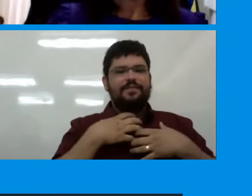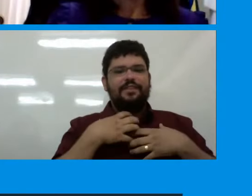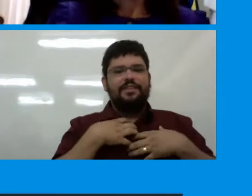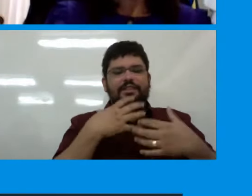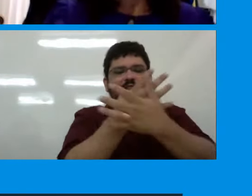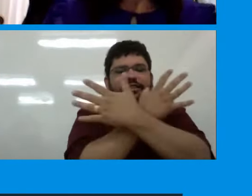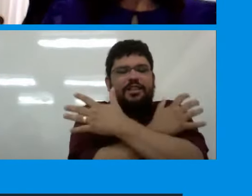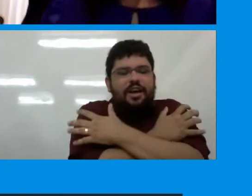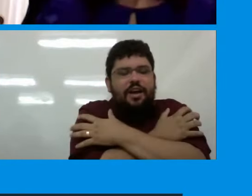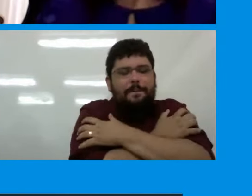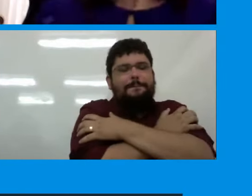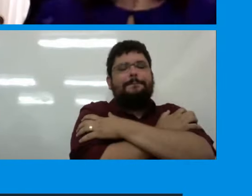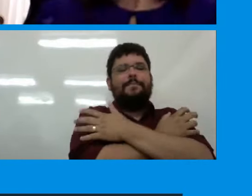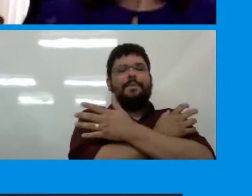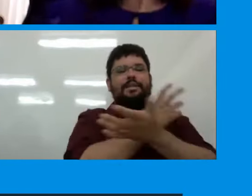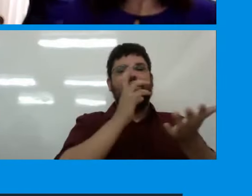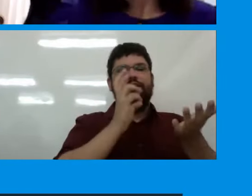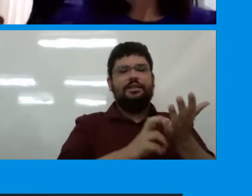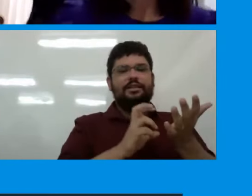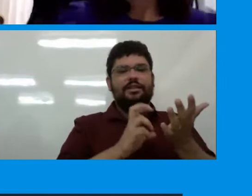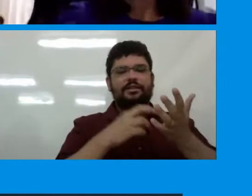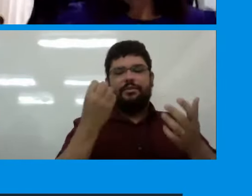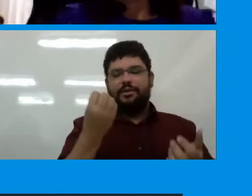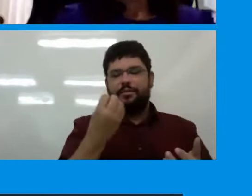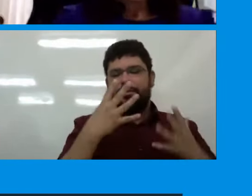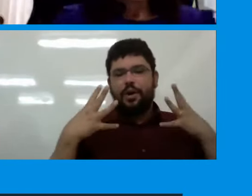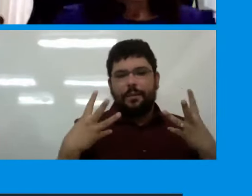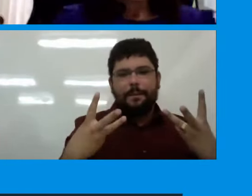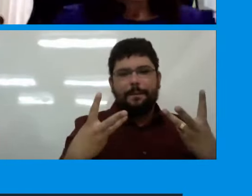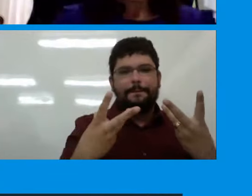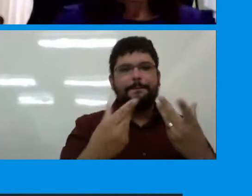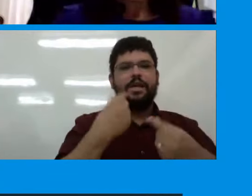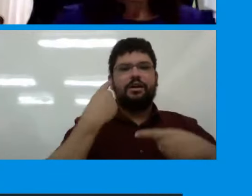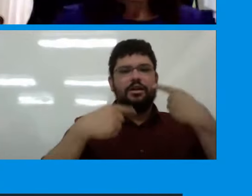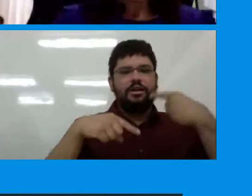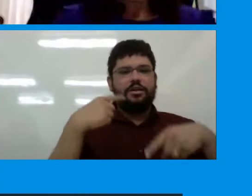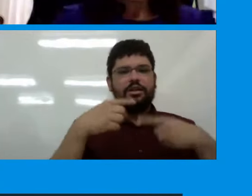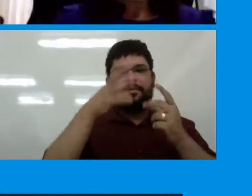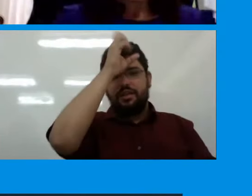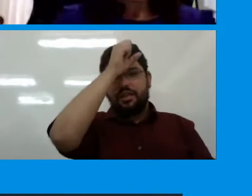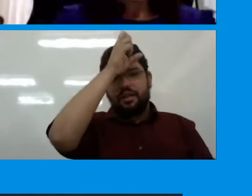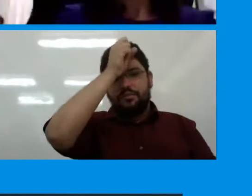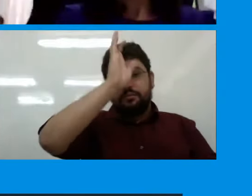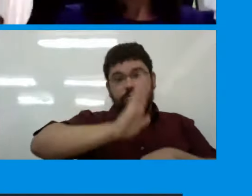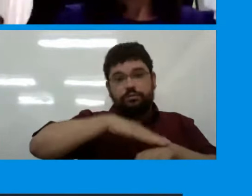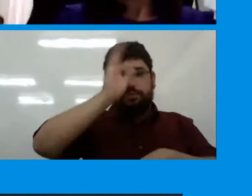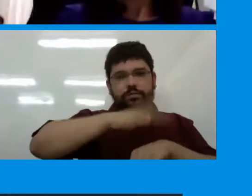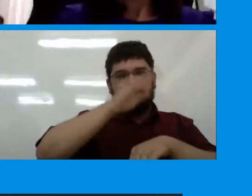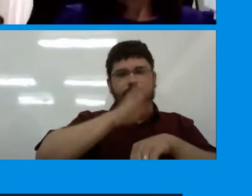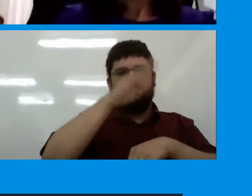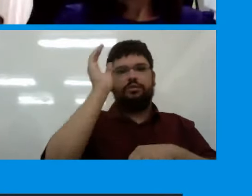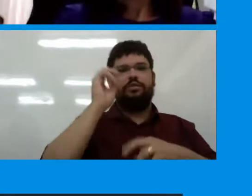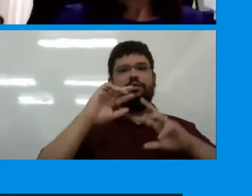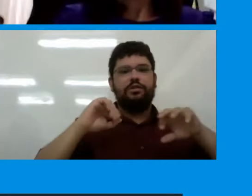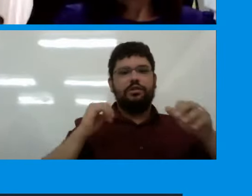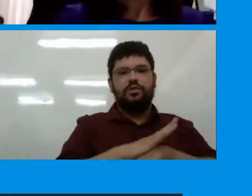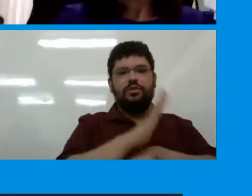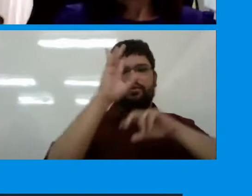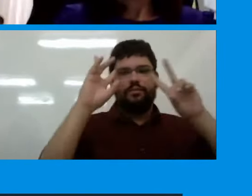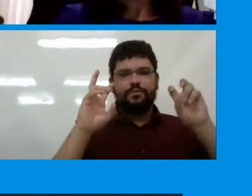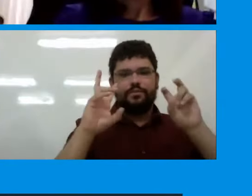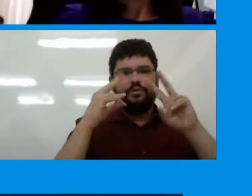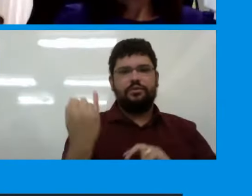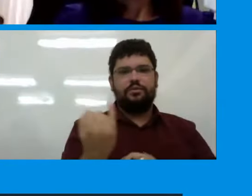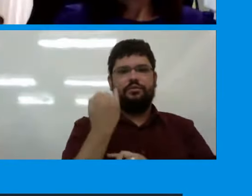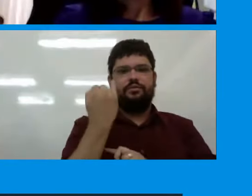acolhidos para essa manhã riquíssima de muita discussão e aprendizagem em torno de uma temática relevante